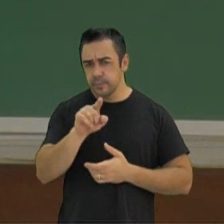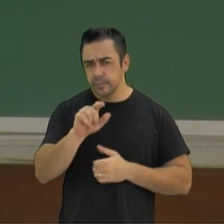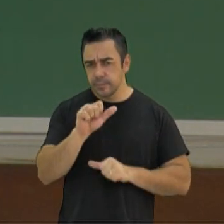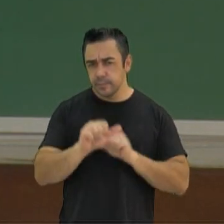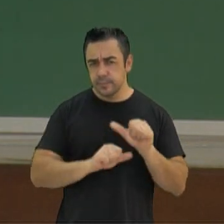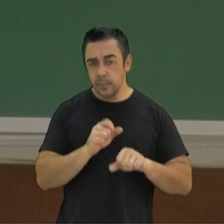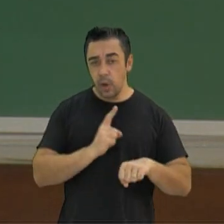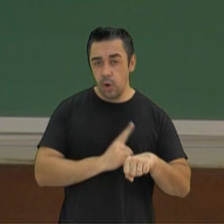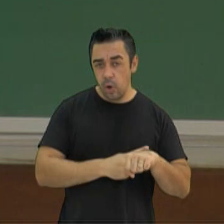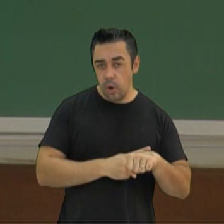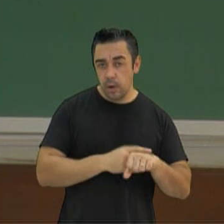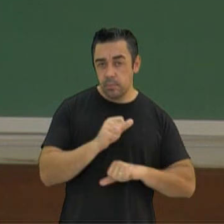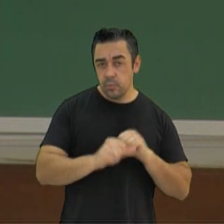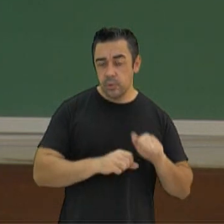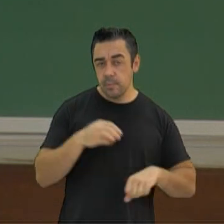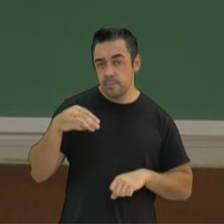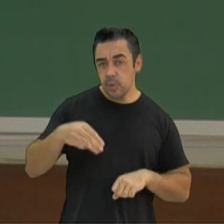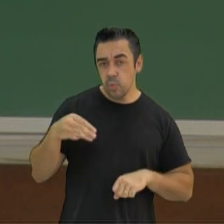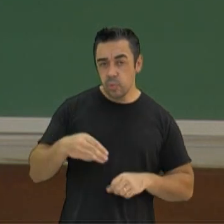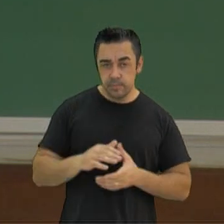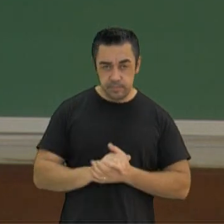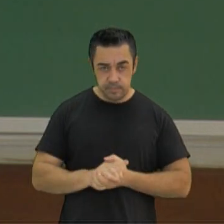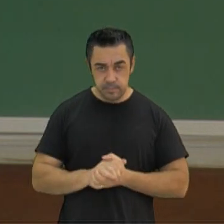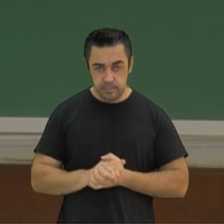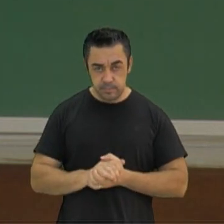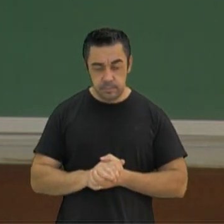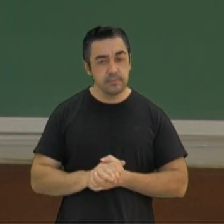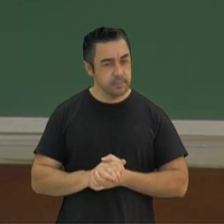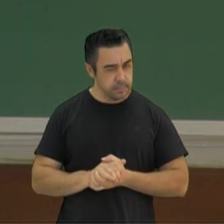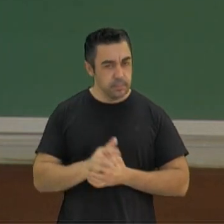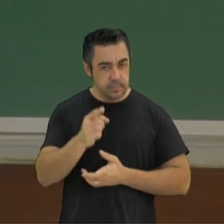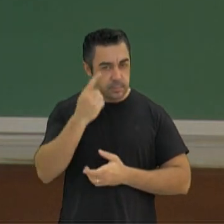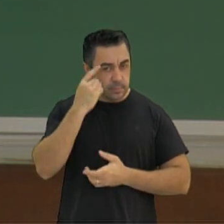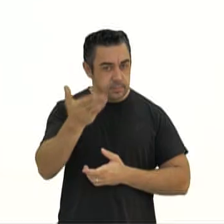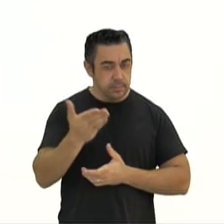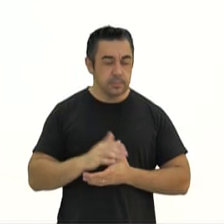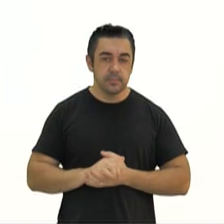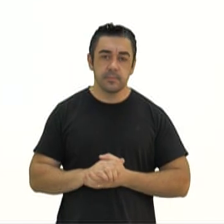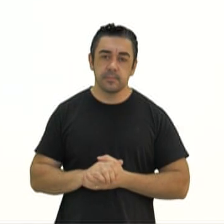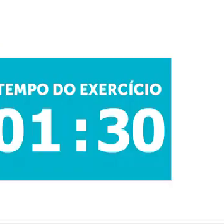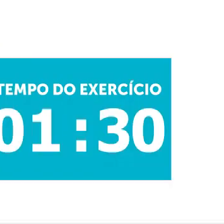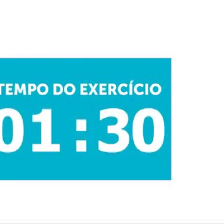transformar essa hora em minuto? Vou deixar vocês pensando aí e já volto.